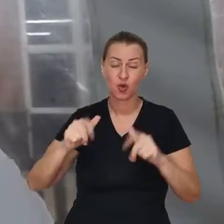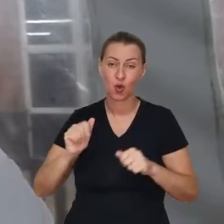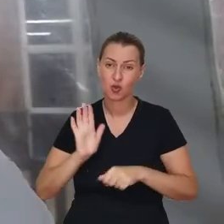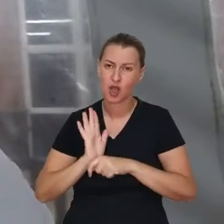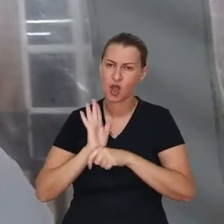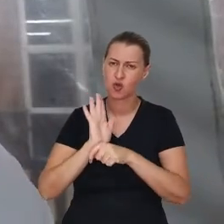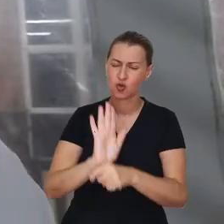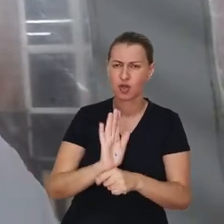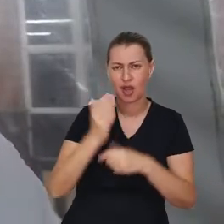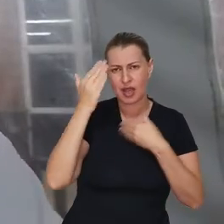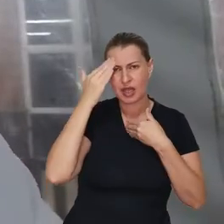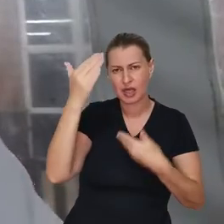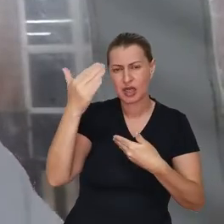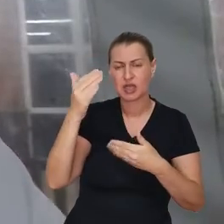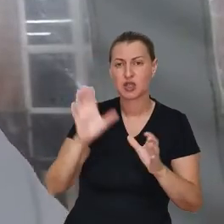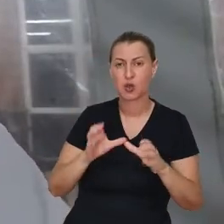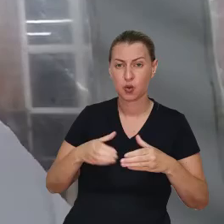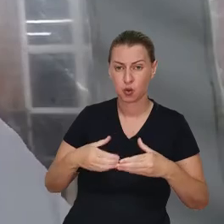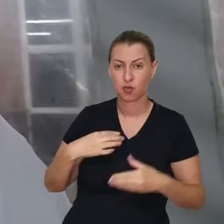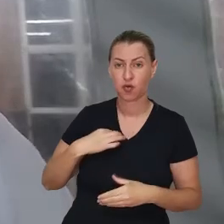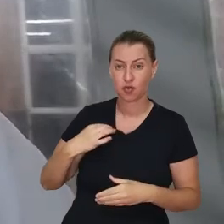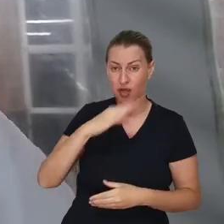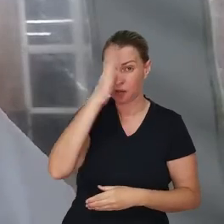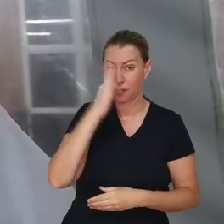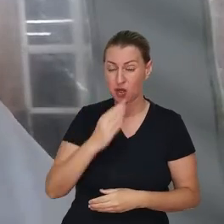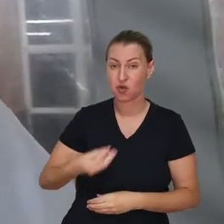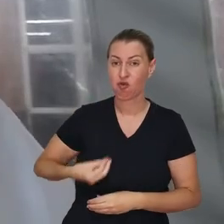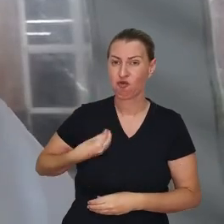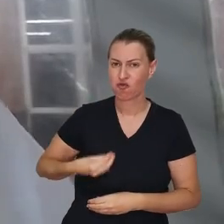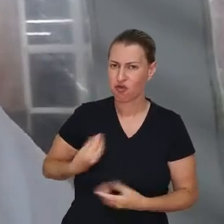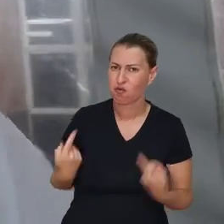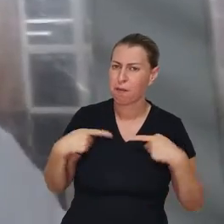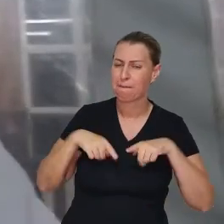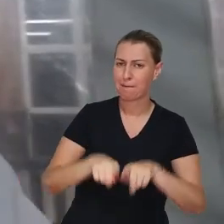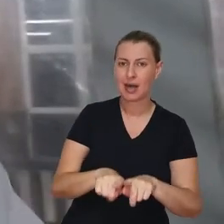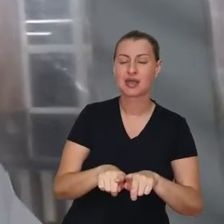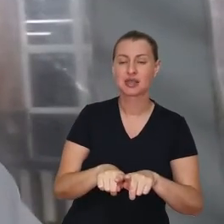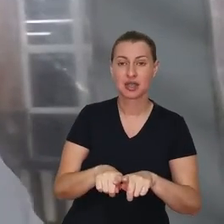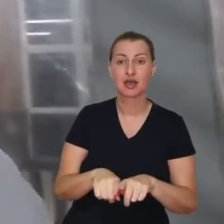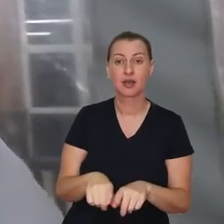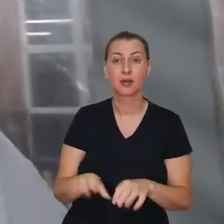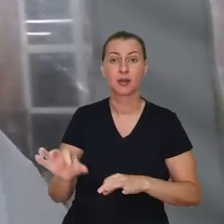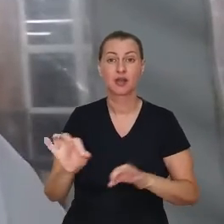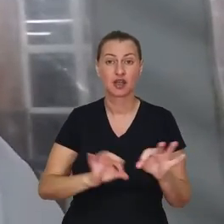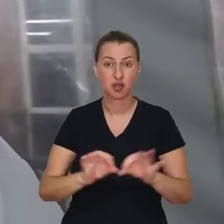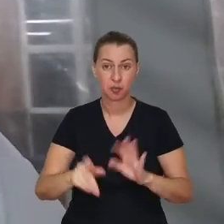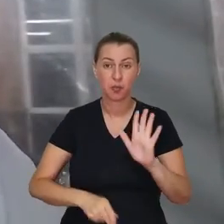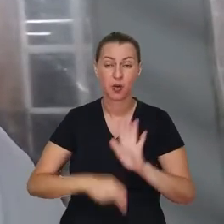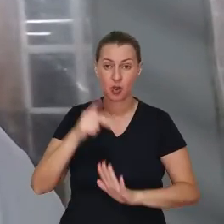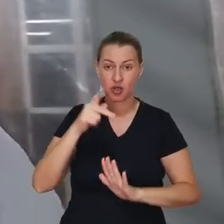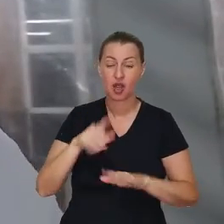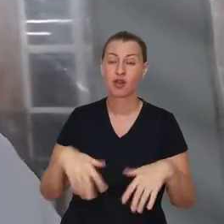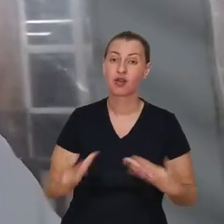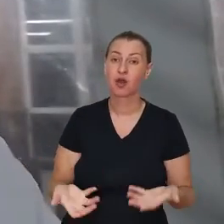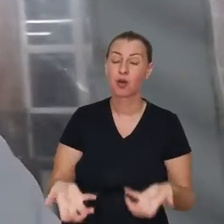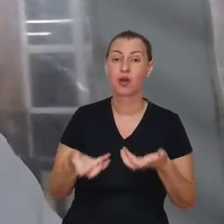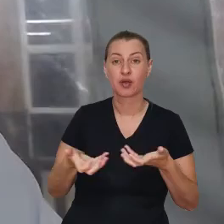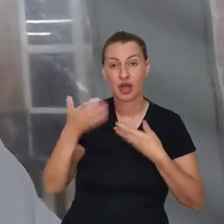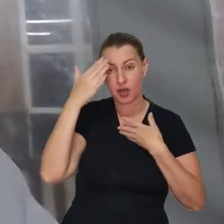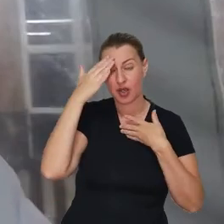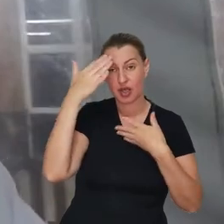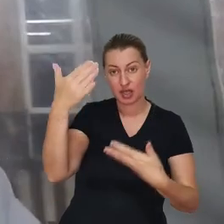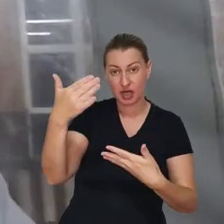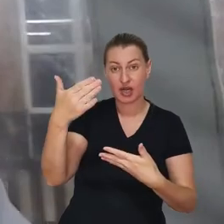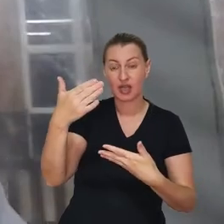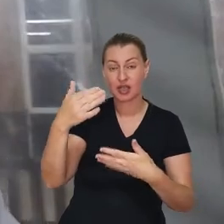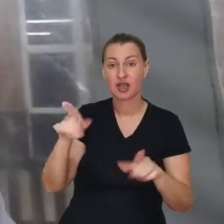aqui. Agradecer a equipe Voluntária Brasil, que esteve presente e é parceira desse projeto. Agradeço aqui a